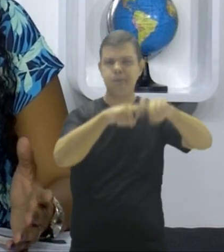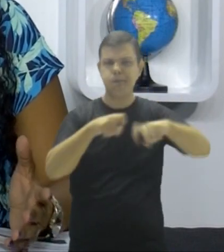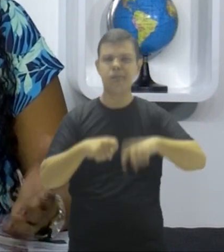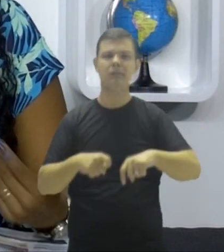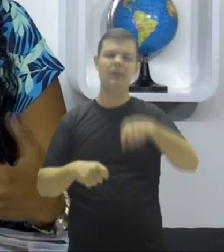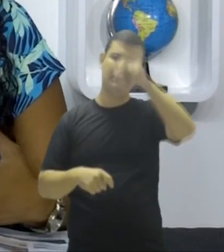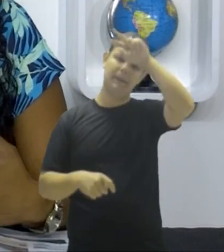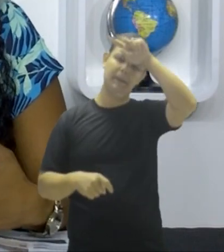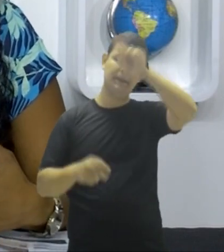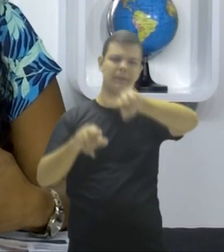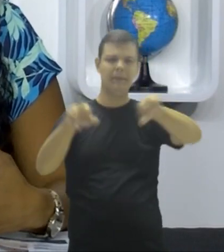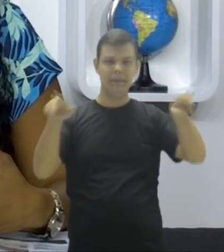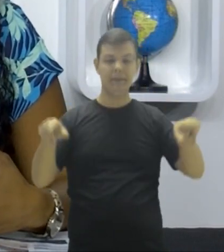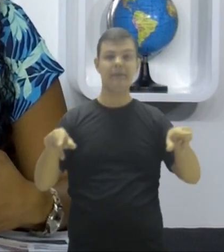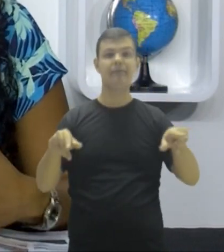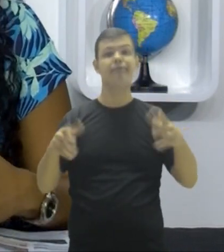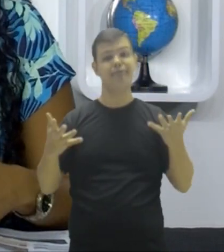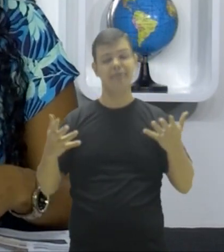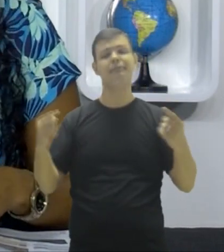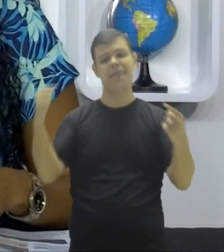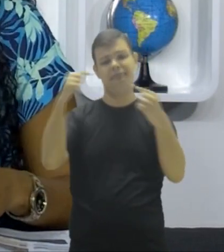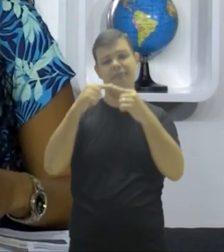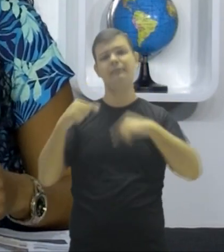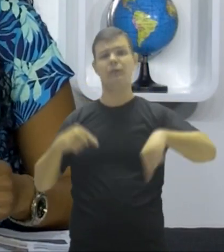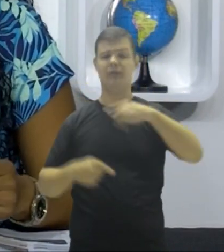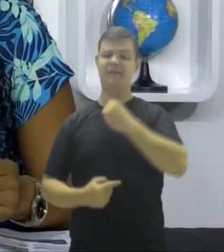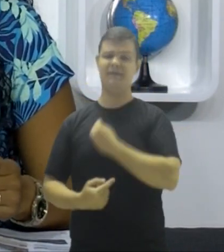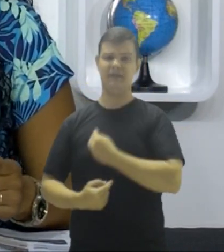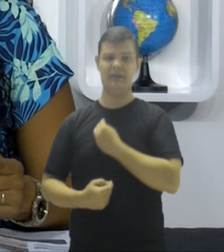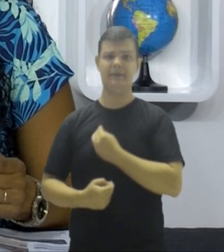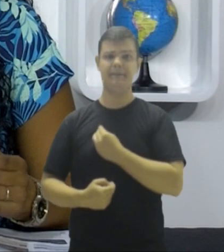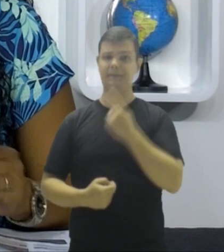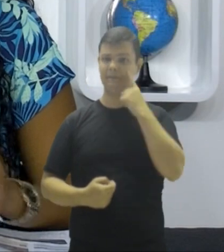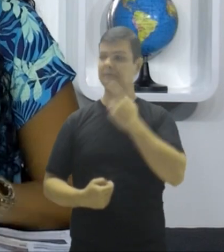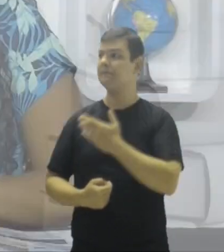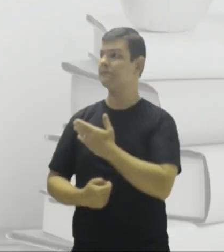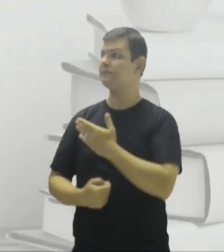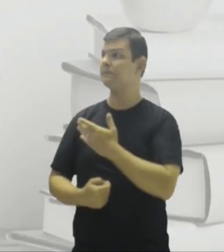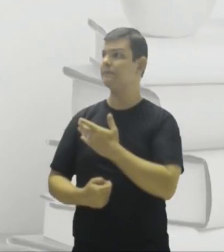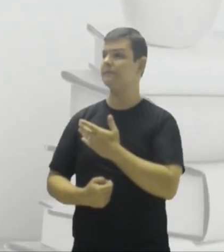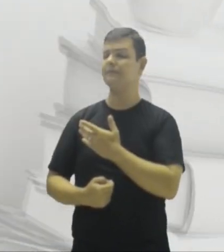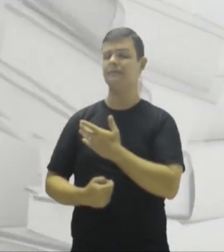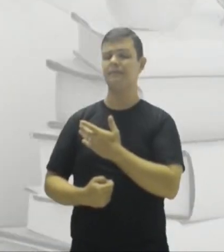de insetos, e isso também afeta a nossa vida. Observem aqui.